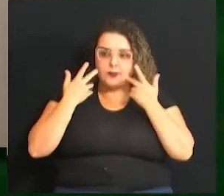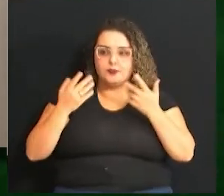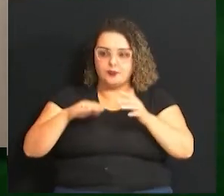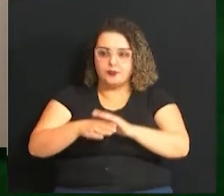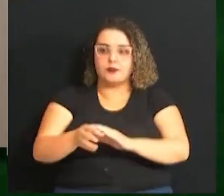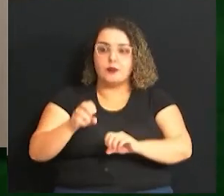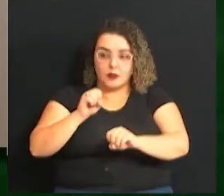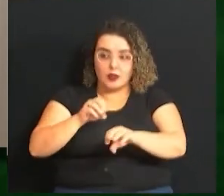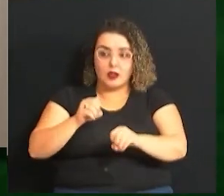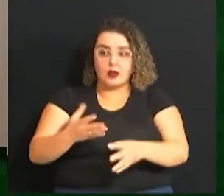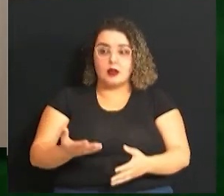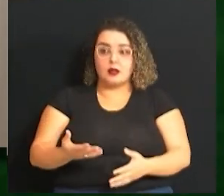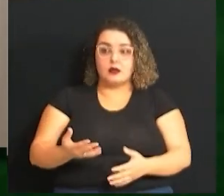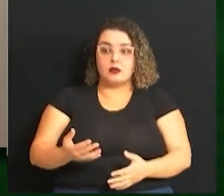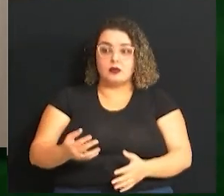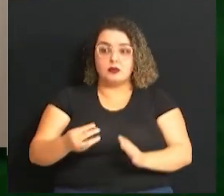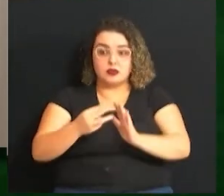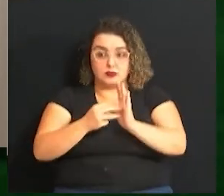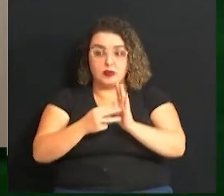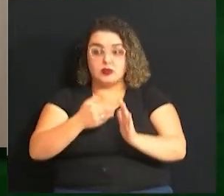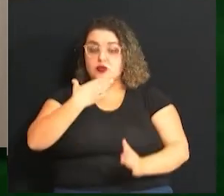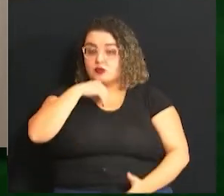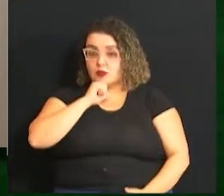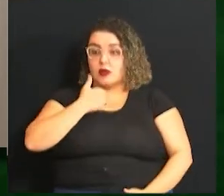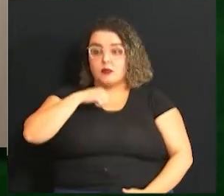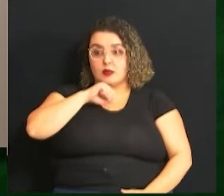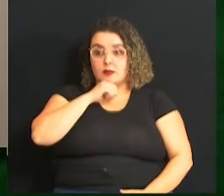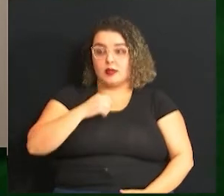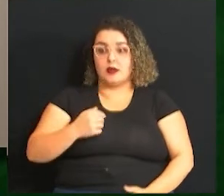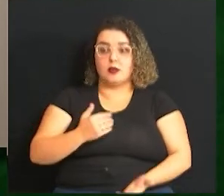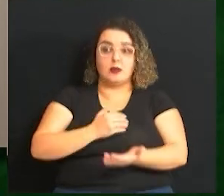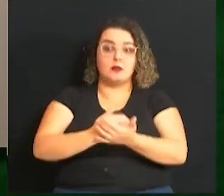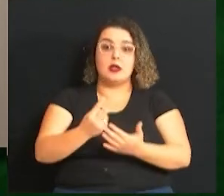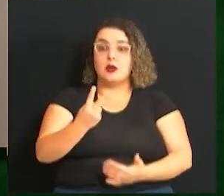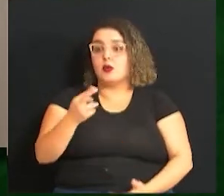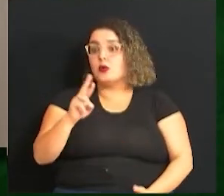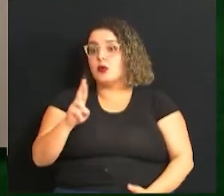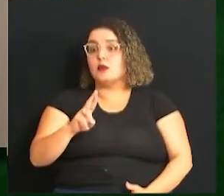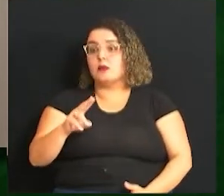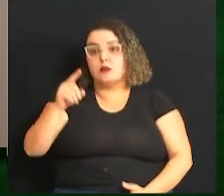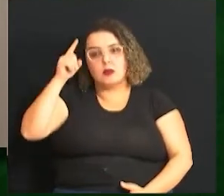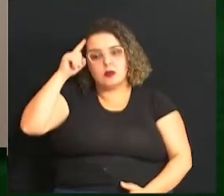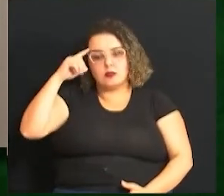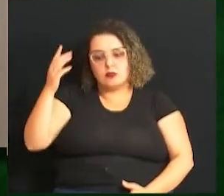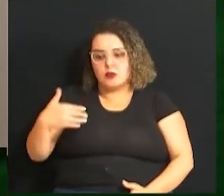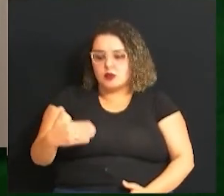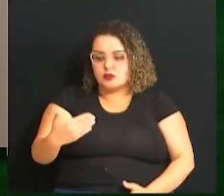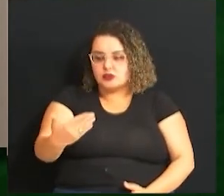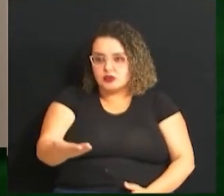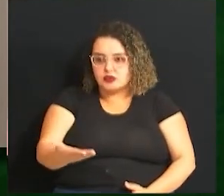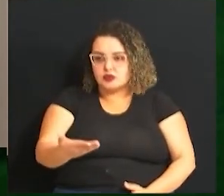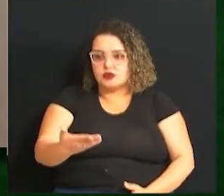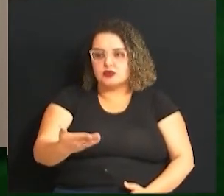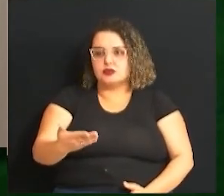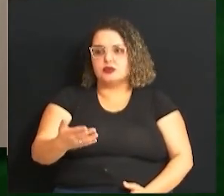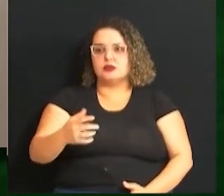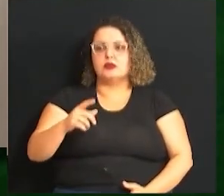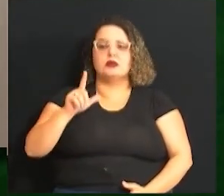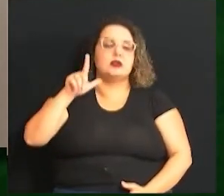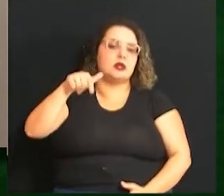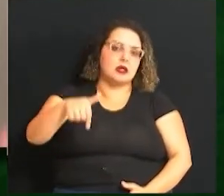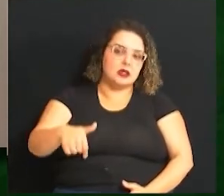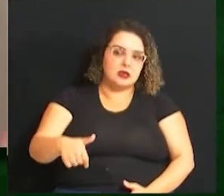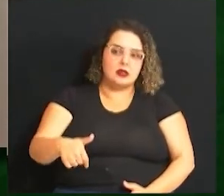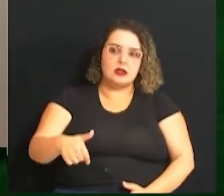eu costumo colocar e que eu ensino também no método para os pais, você pode começar com R$2 por dia, e